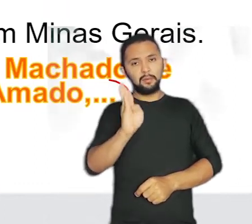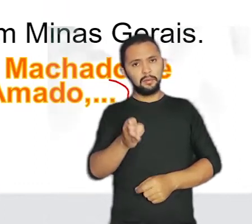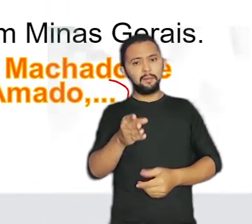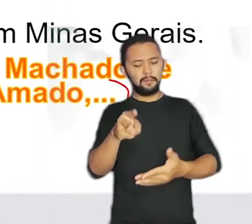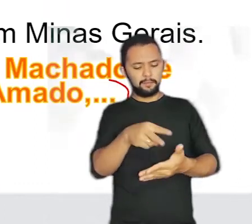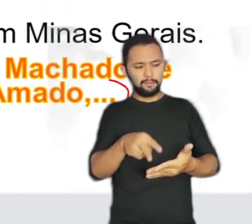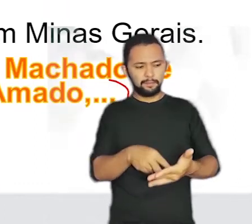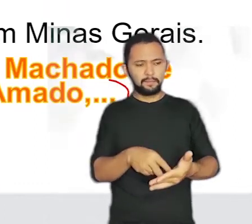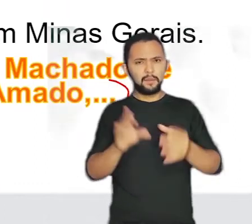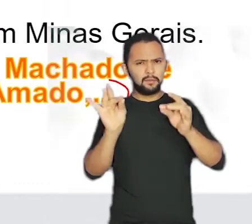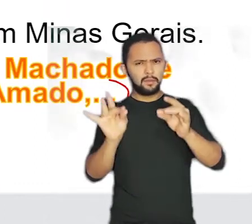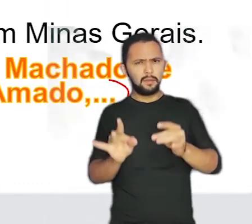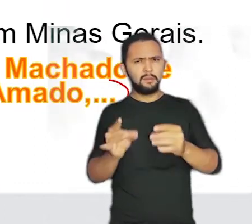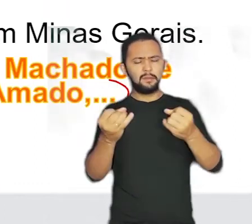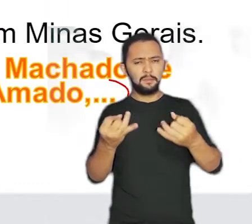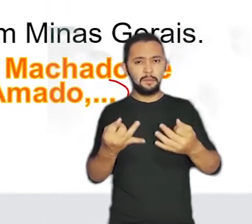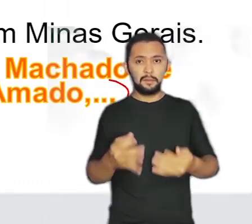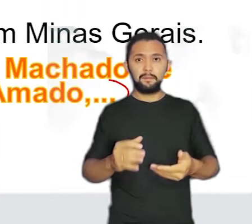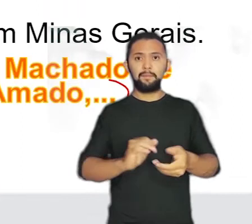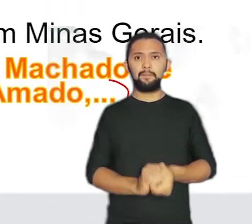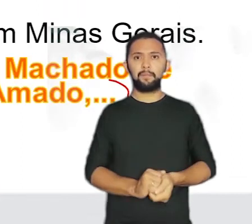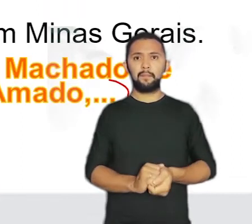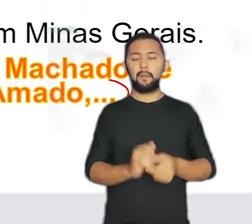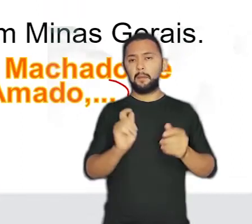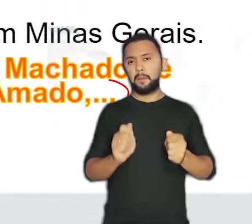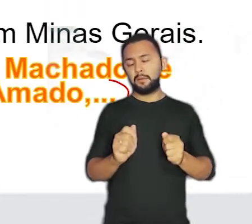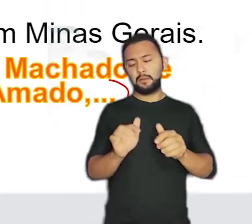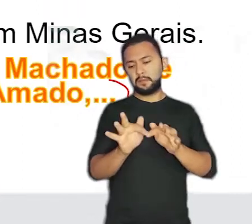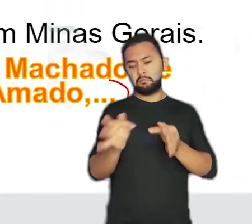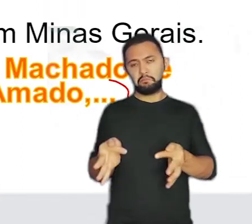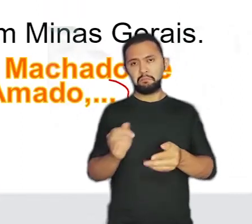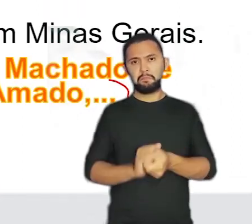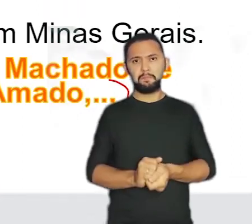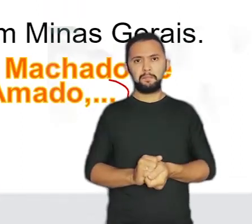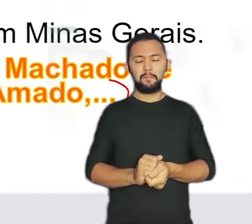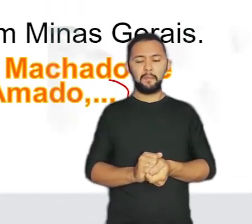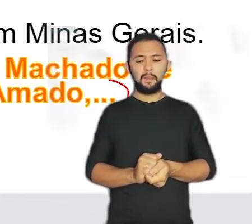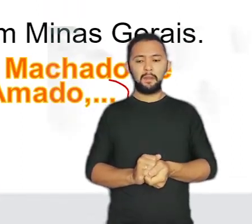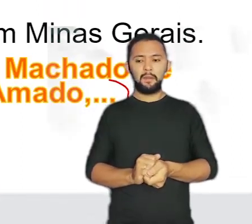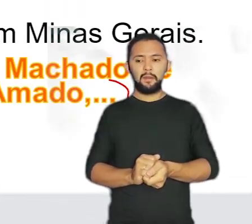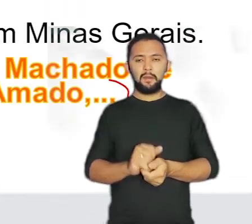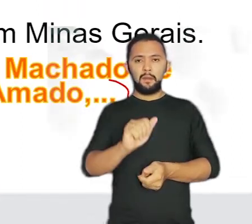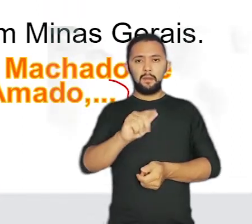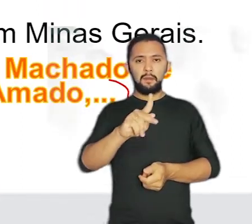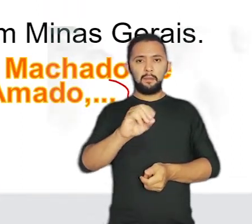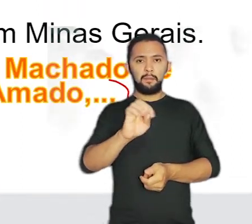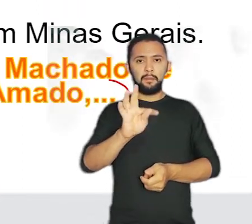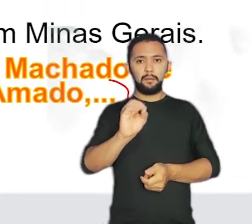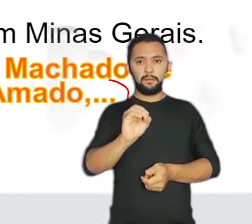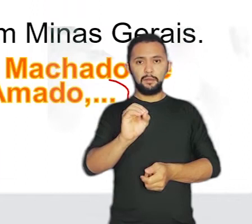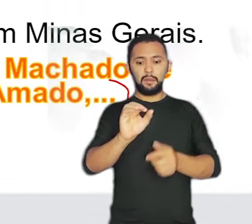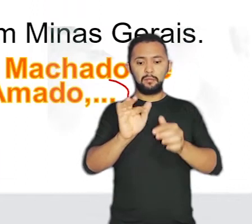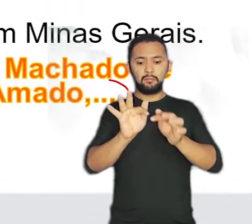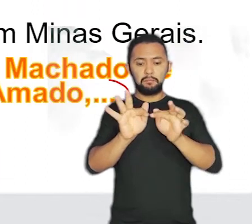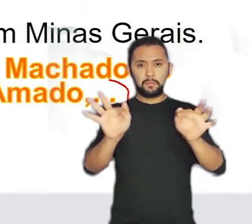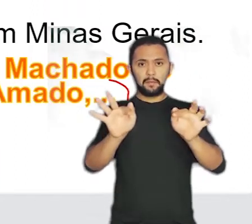Um detalhamento de quem são esses autores. Então, o aposto ele é muito simples. É um termo que vai dar detalhes sobre um outro termo